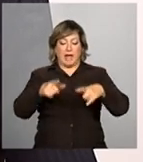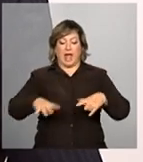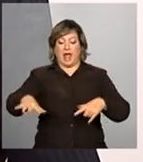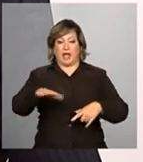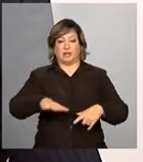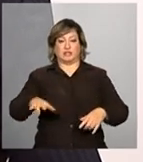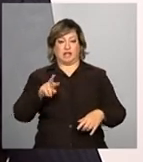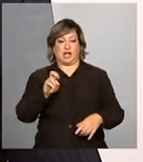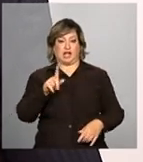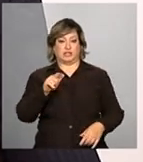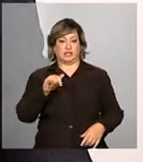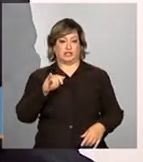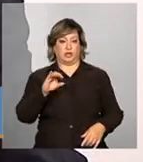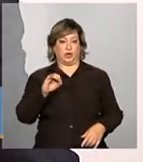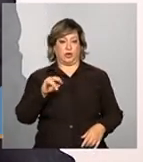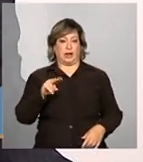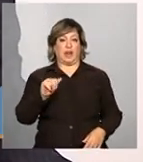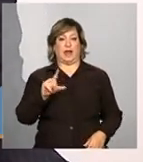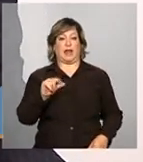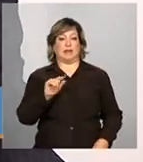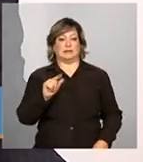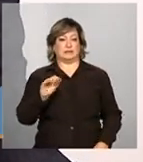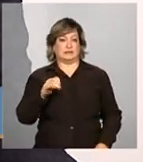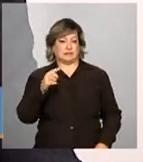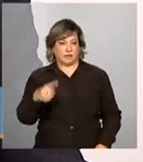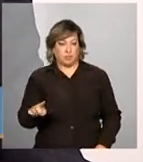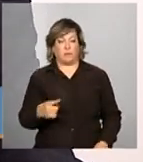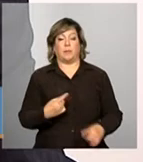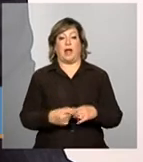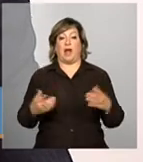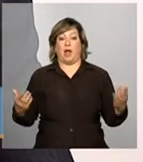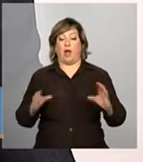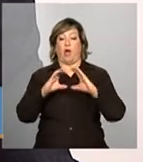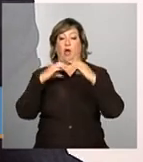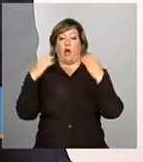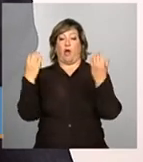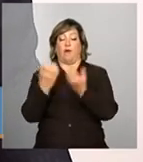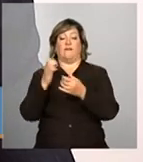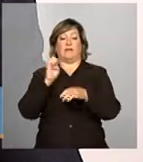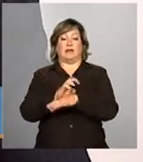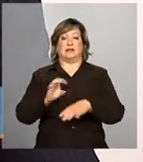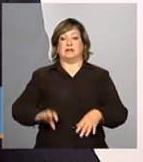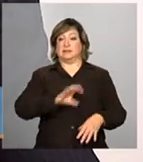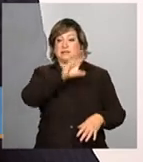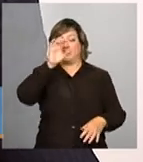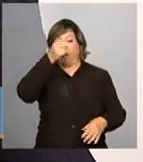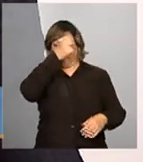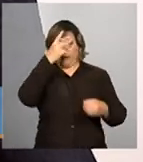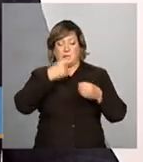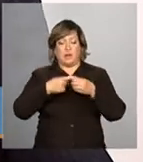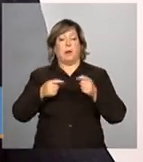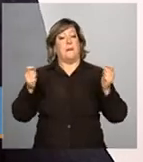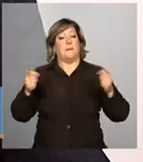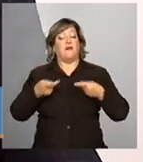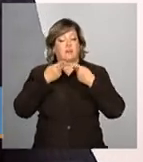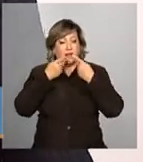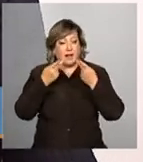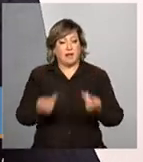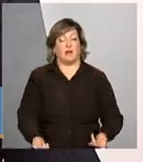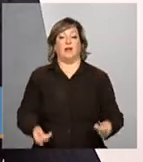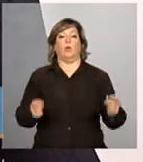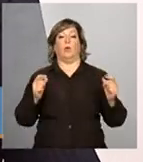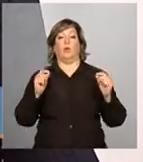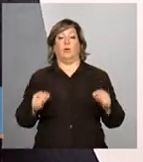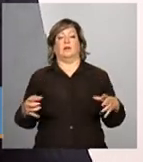por isso é tão importante que agora nas conferências estaduais os municípios possam de fato colocar é aquilo que vem de